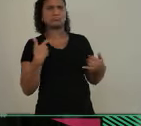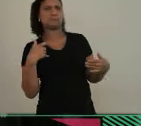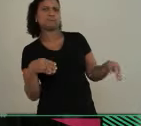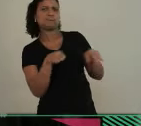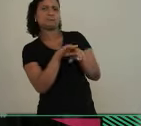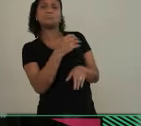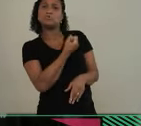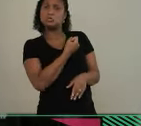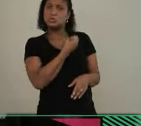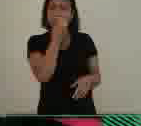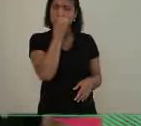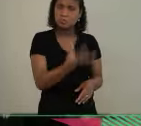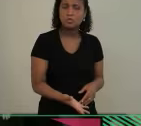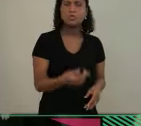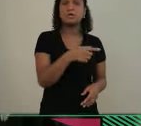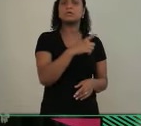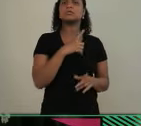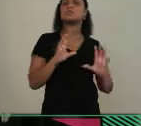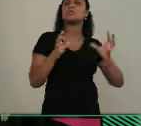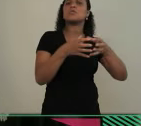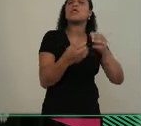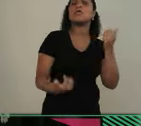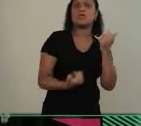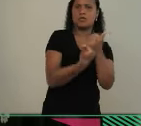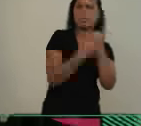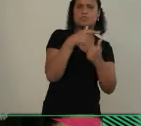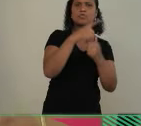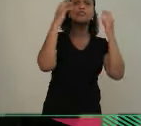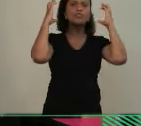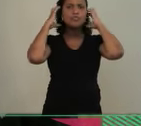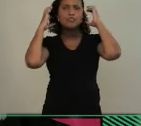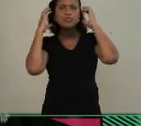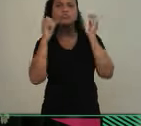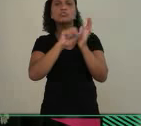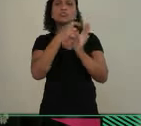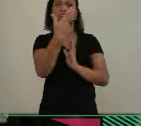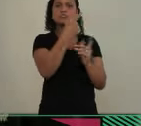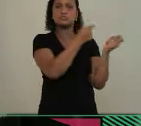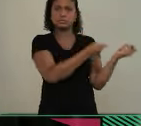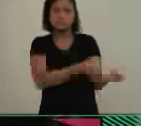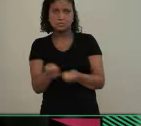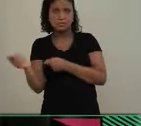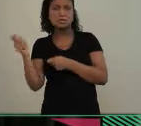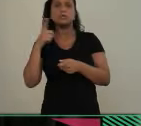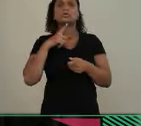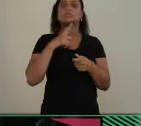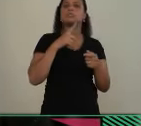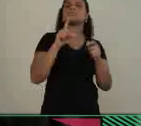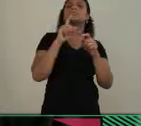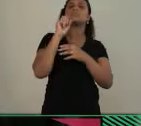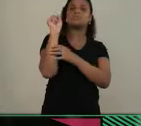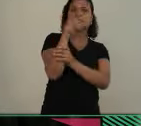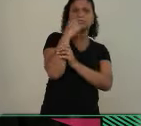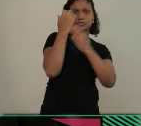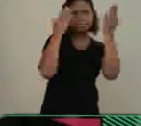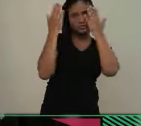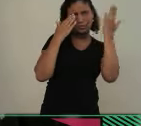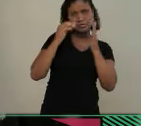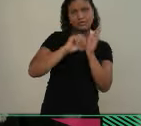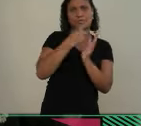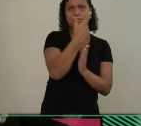tem um grupo de apoio, né? Ela faz fonoaudiologia 2 vezes por semana, ela faz